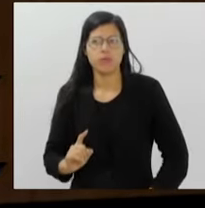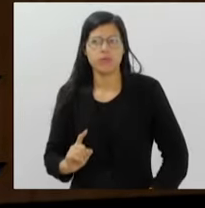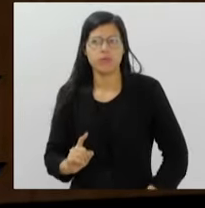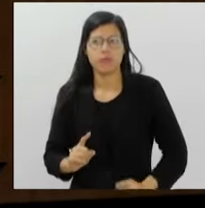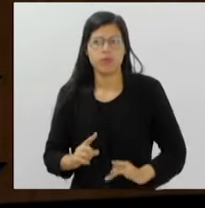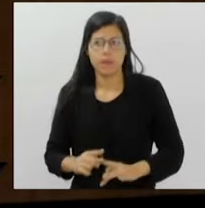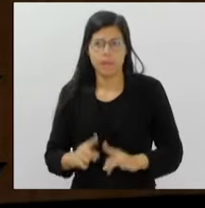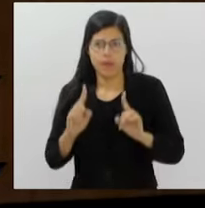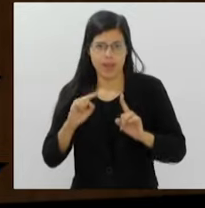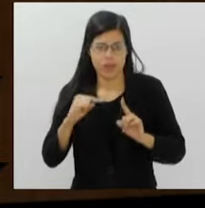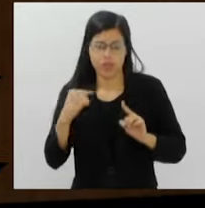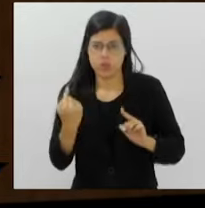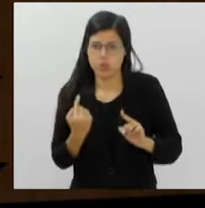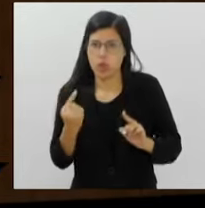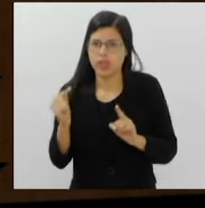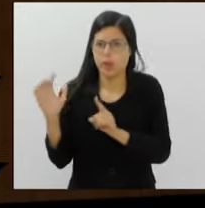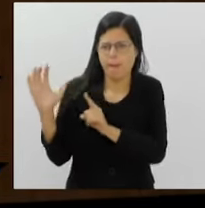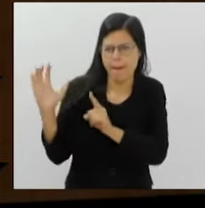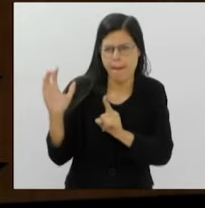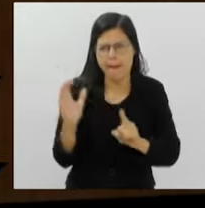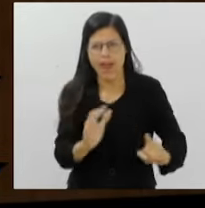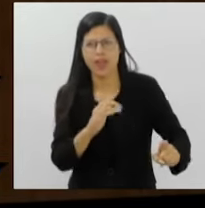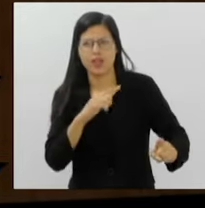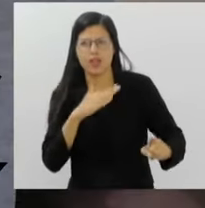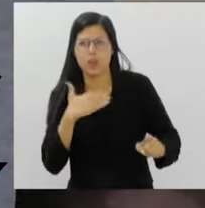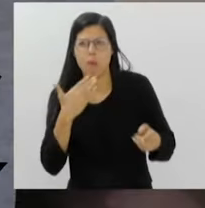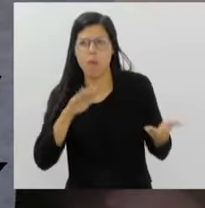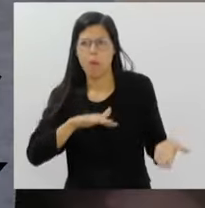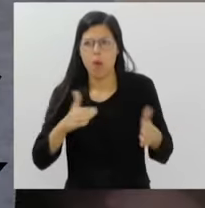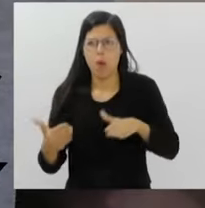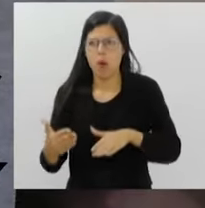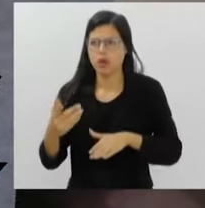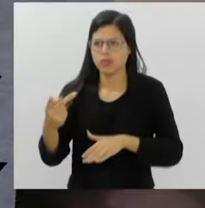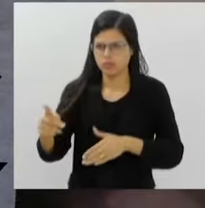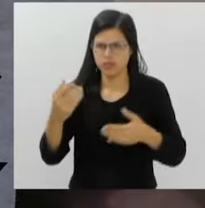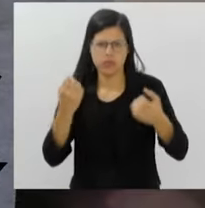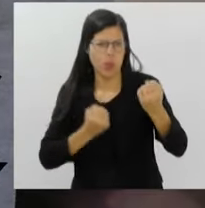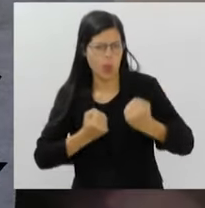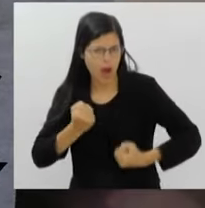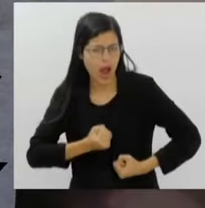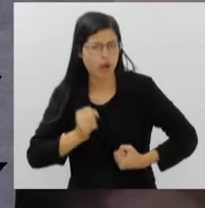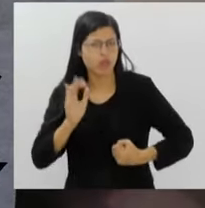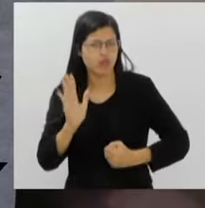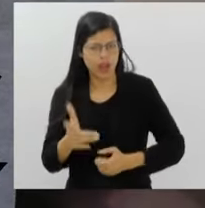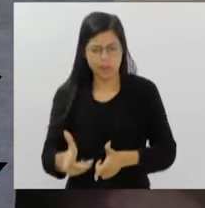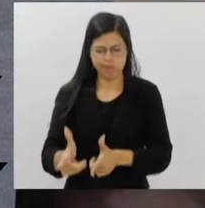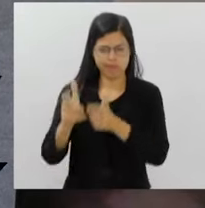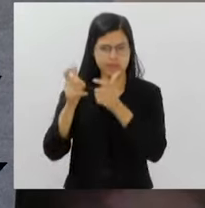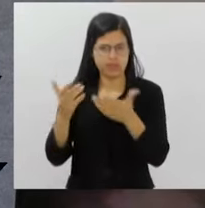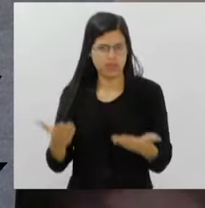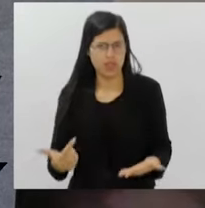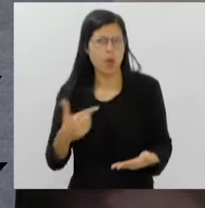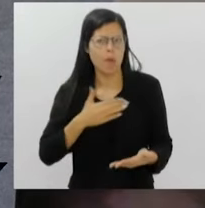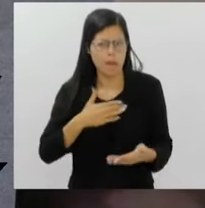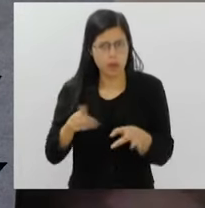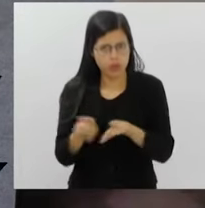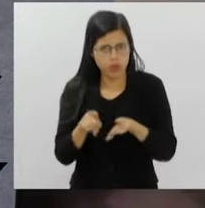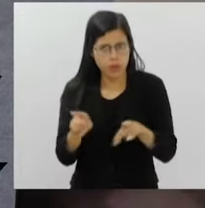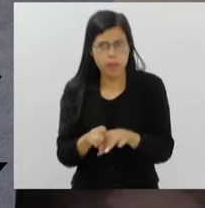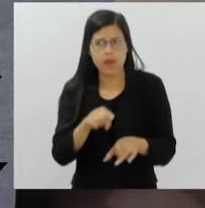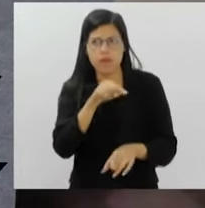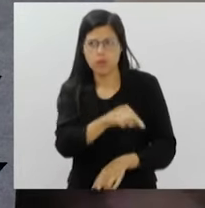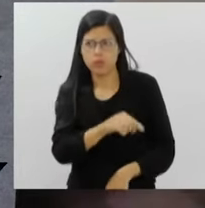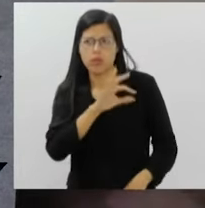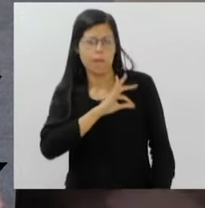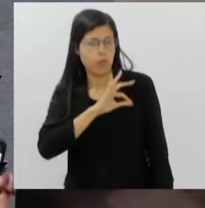somos ameaçados de morte, tomamos tiro. Teu carro já tomou, Marcelo Dino. O meu já tomou. Eu já tomei enquanto policial. Você já tomou